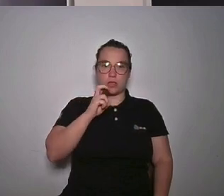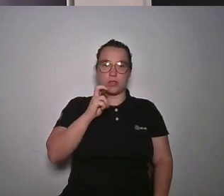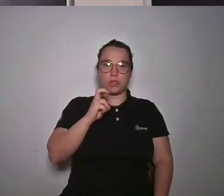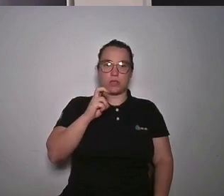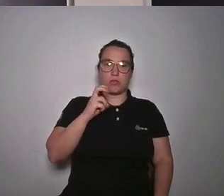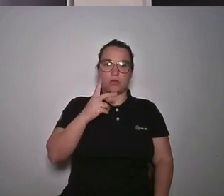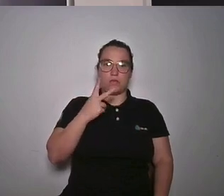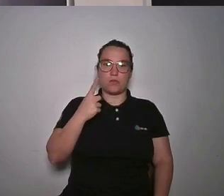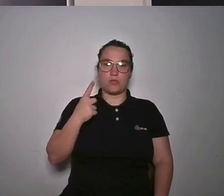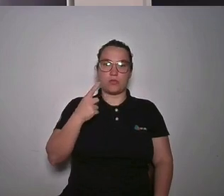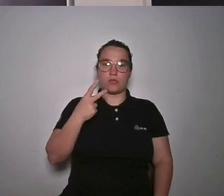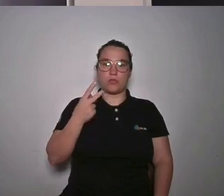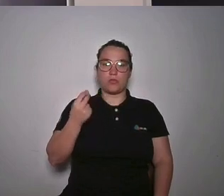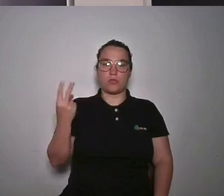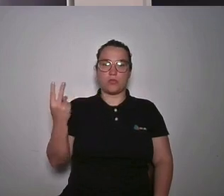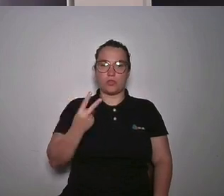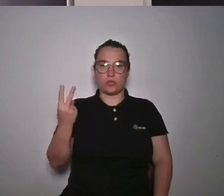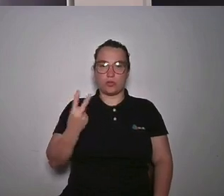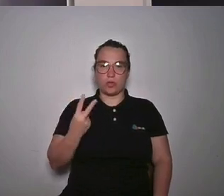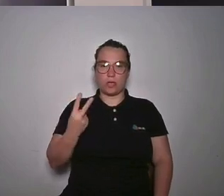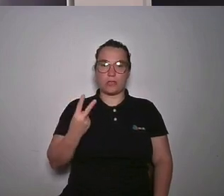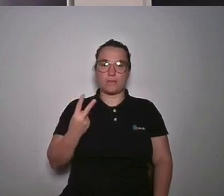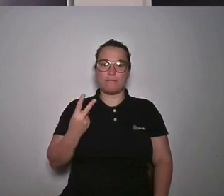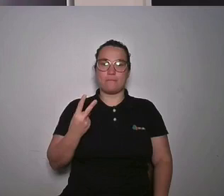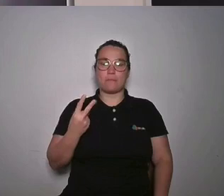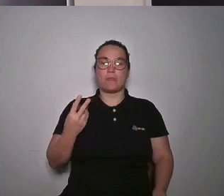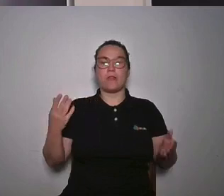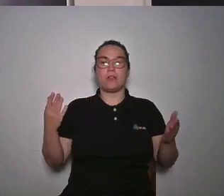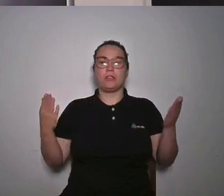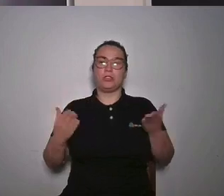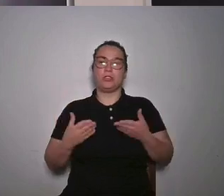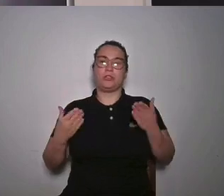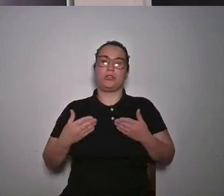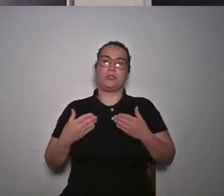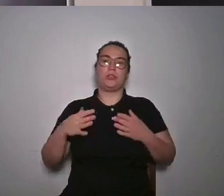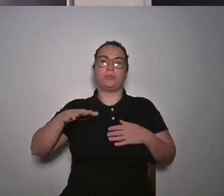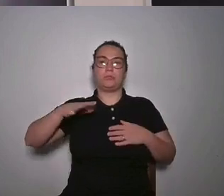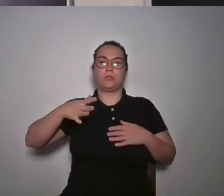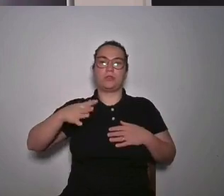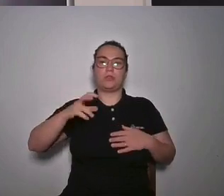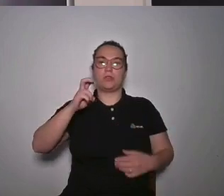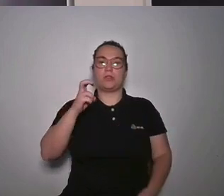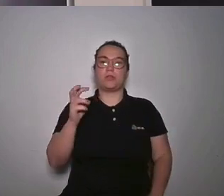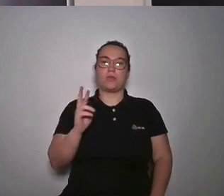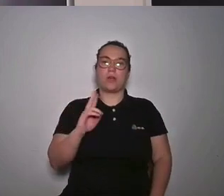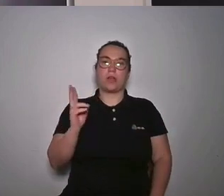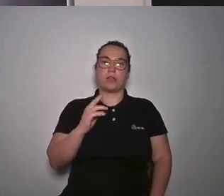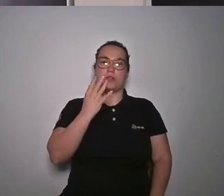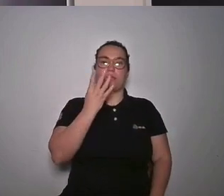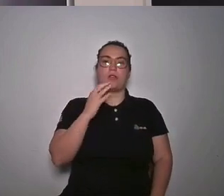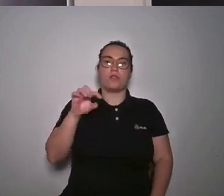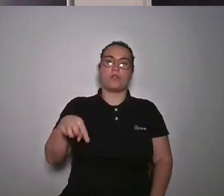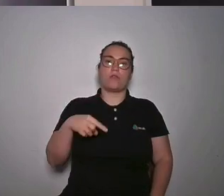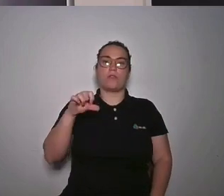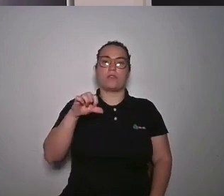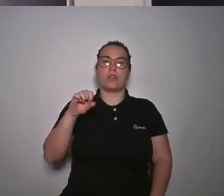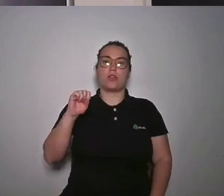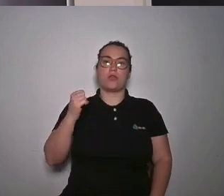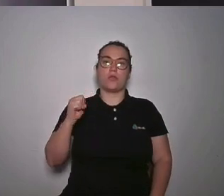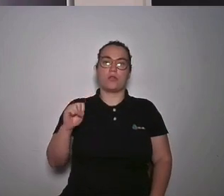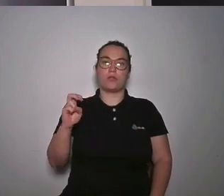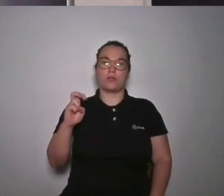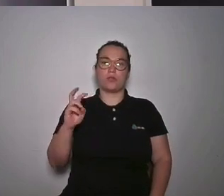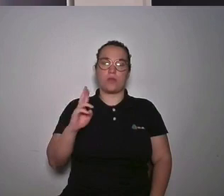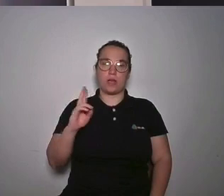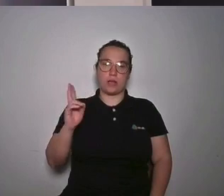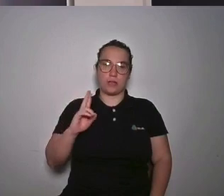em 2022, e hoje está aproximado R$ 5,00, 4,98, R$ 5,00, varia dia a dia. E para o